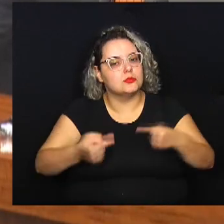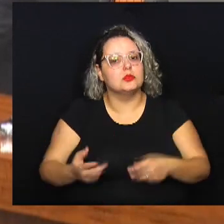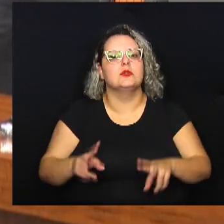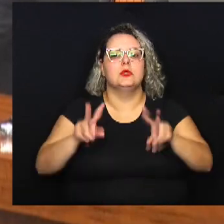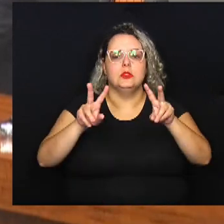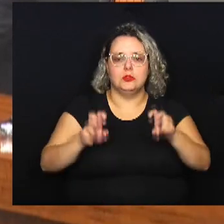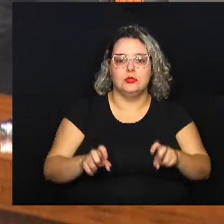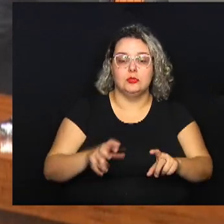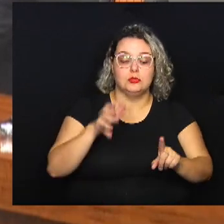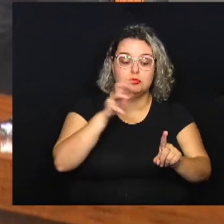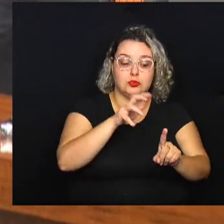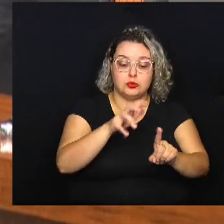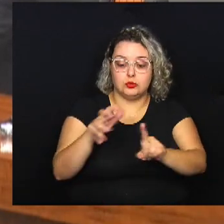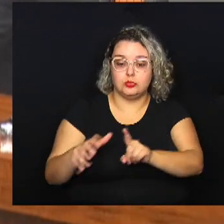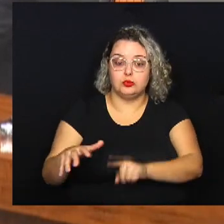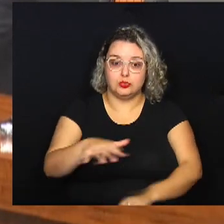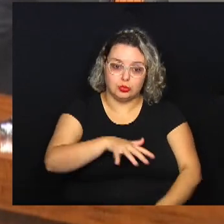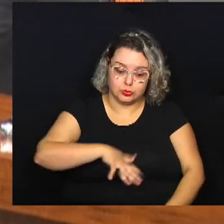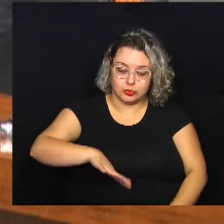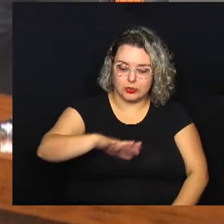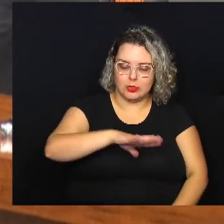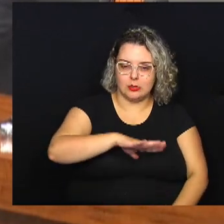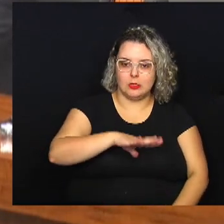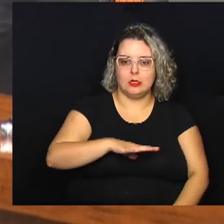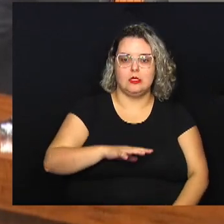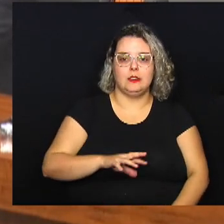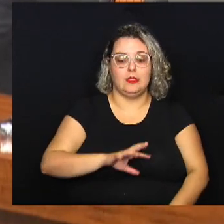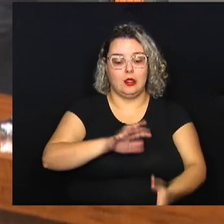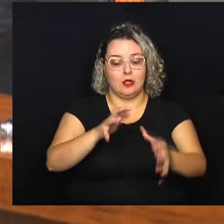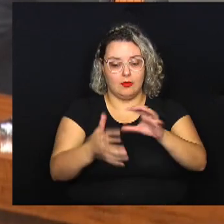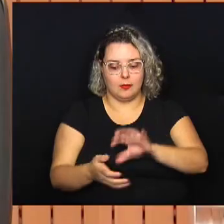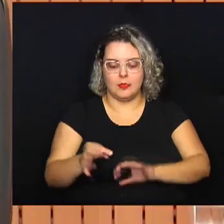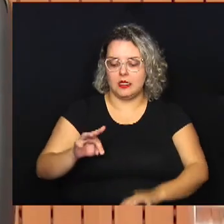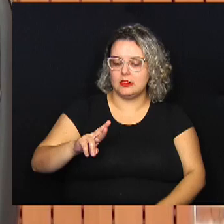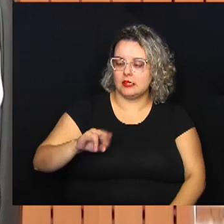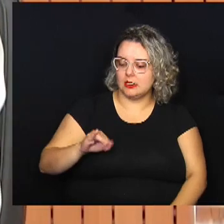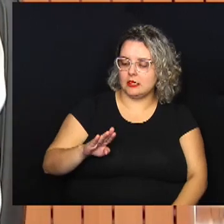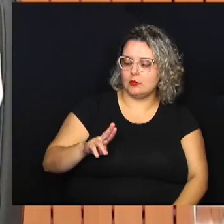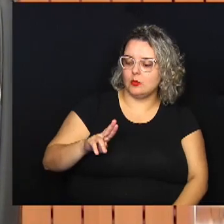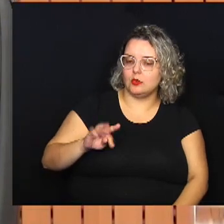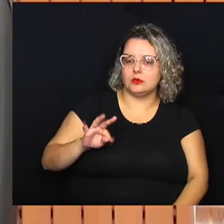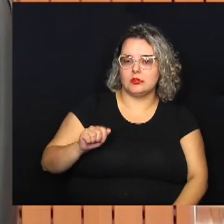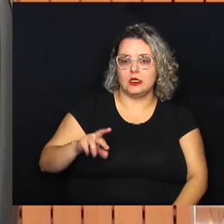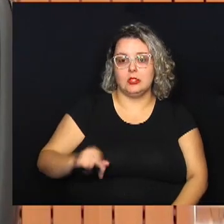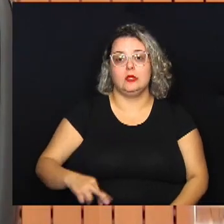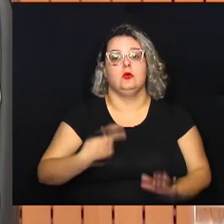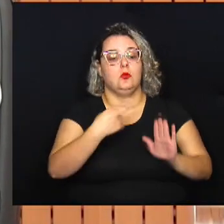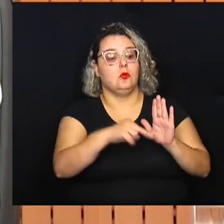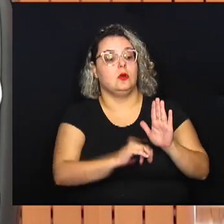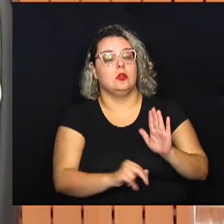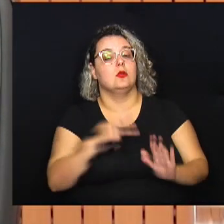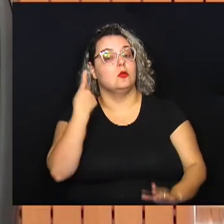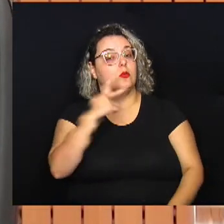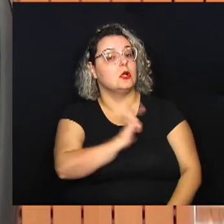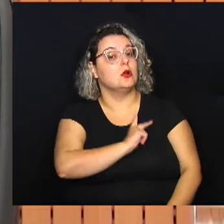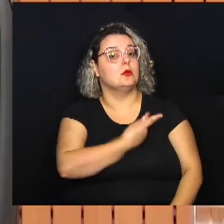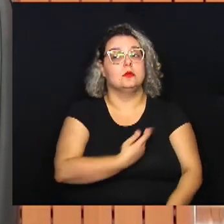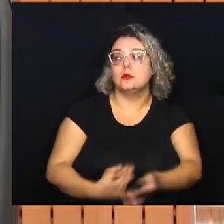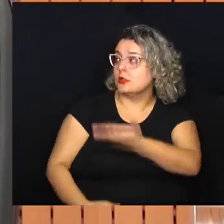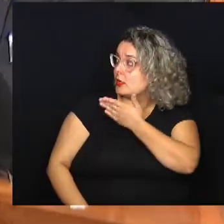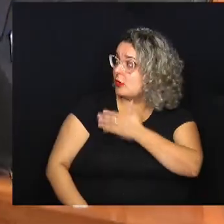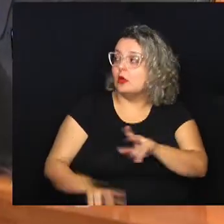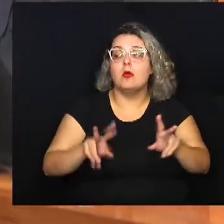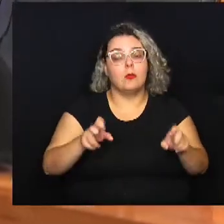impactos no âmbito municipal da reforma tributária. O relator, vereador Paulo Haddad, disse que o assunto